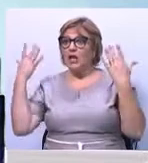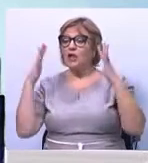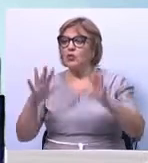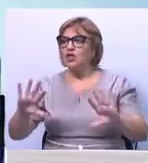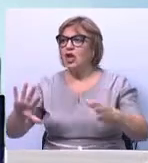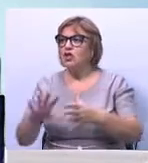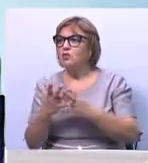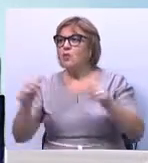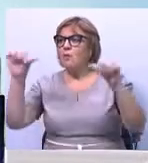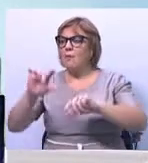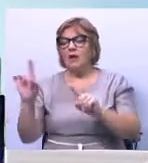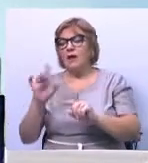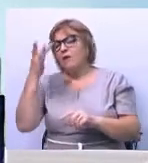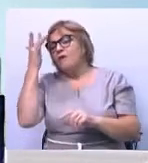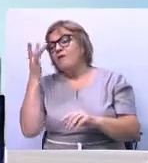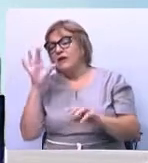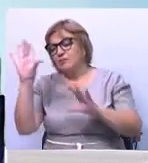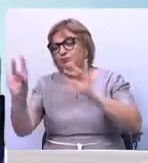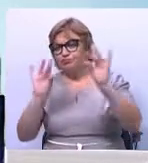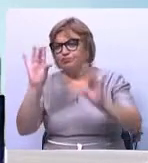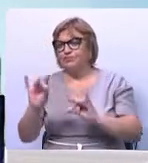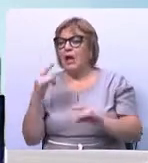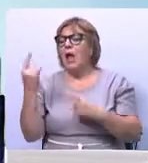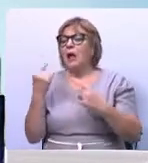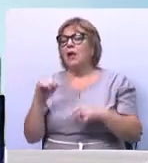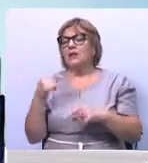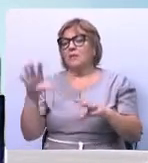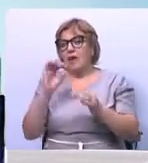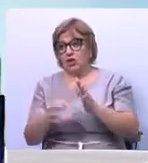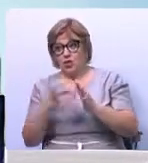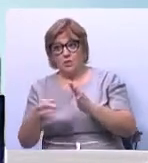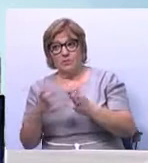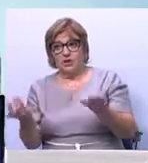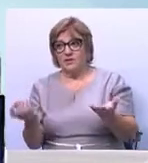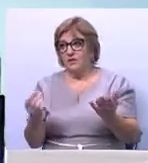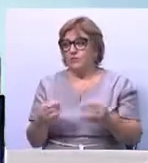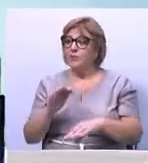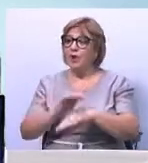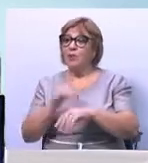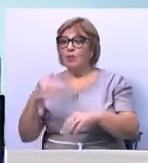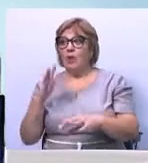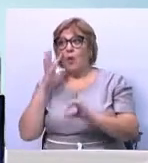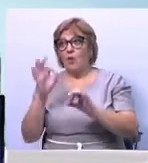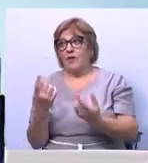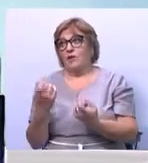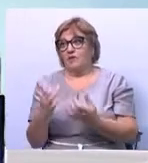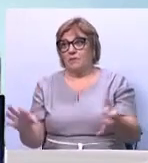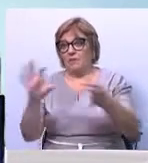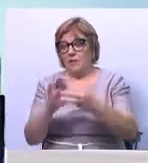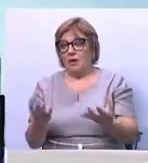mas também mais fáceis de utilizar, porque alguns deles acabam por ser um bocadinho mais complexos de utilização devido às precauções que são